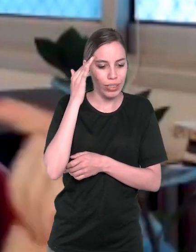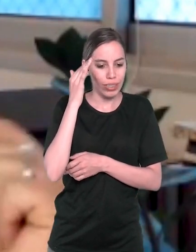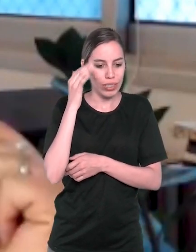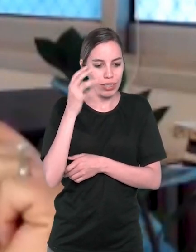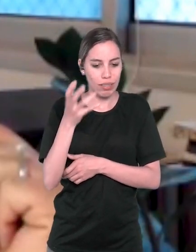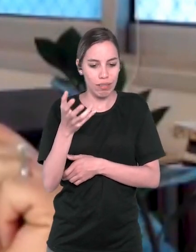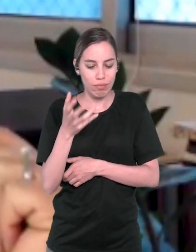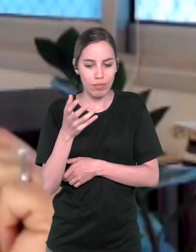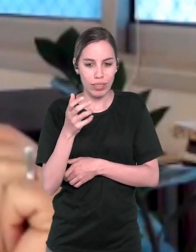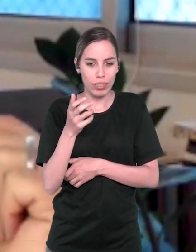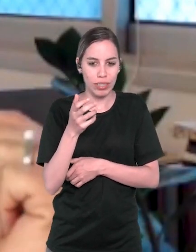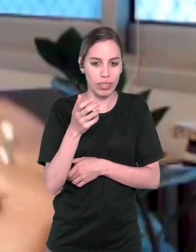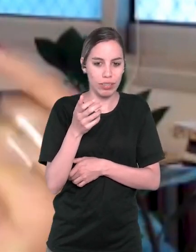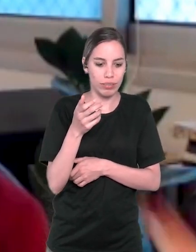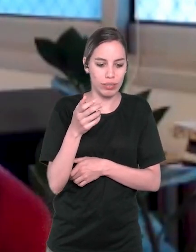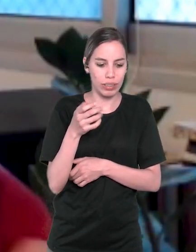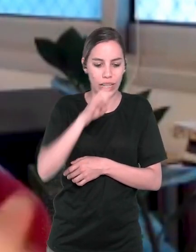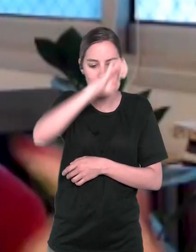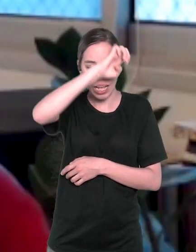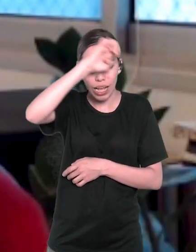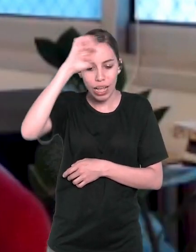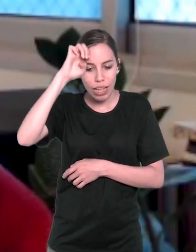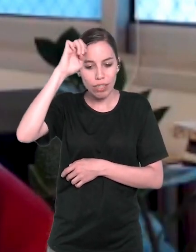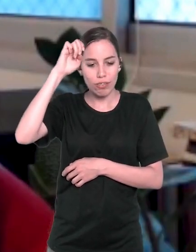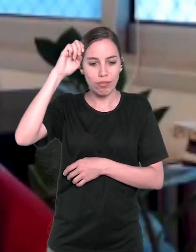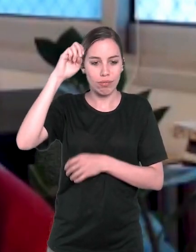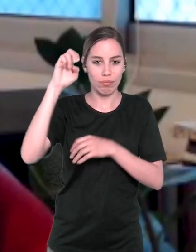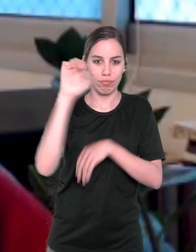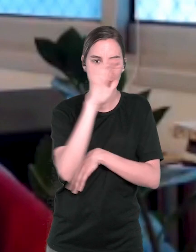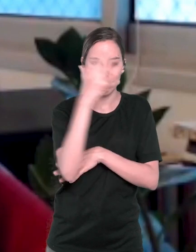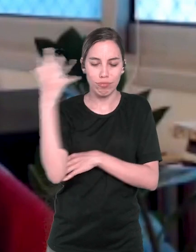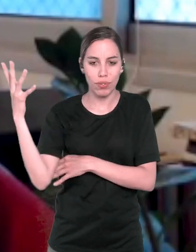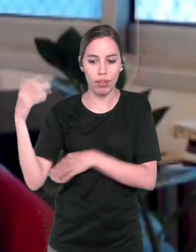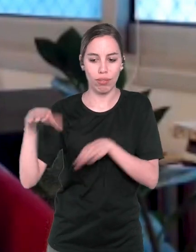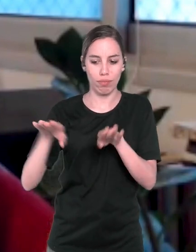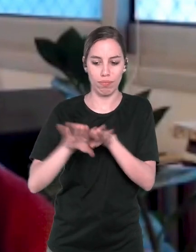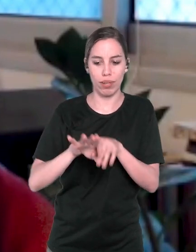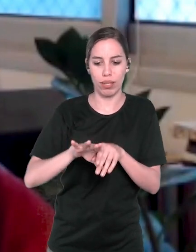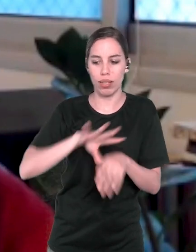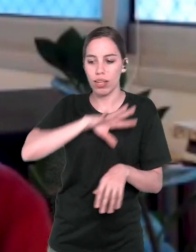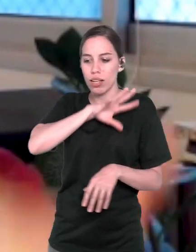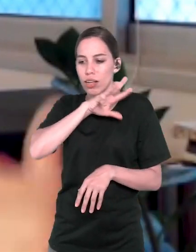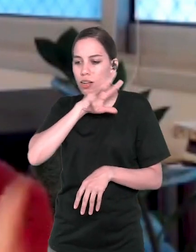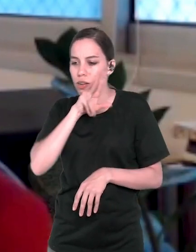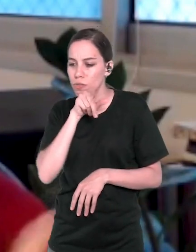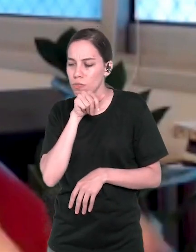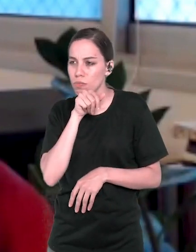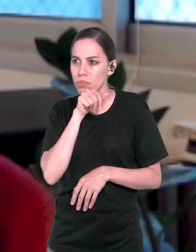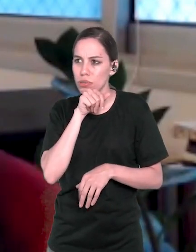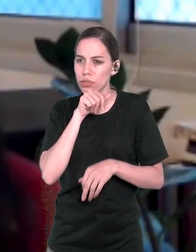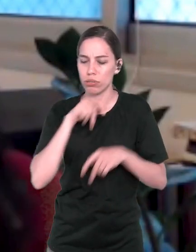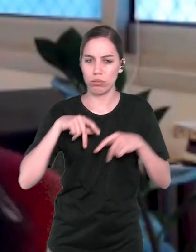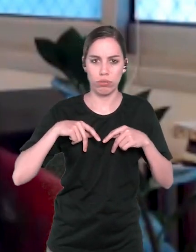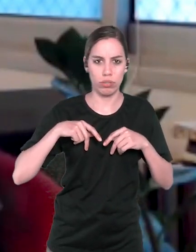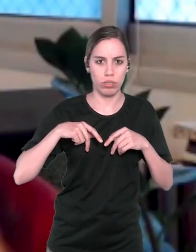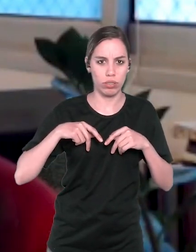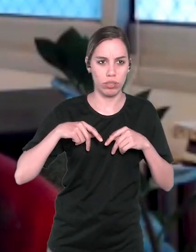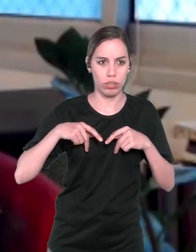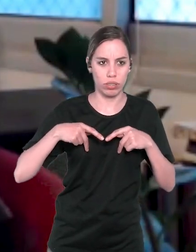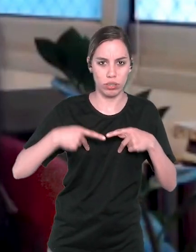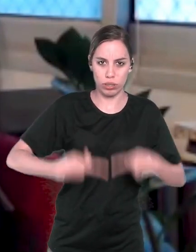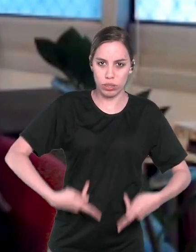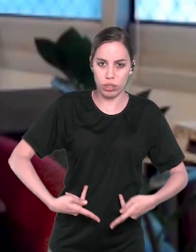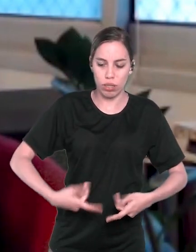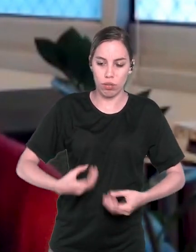mais atenta também às relações entre os animais e os humanos e as nossas, claro, e as